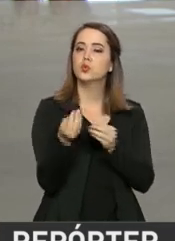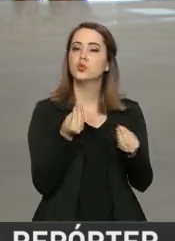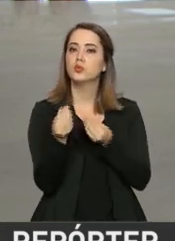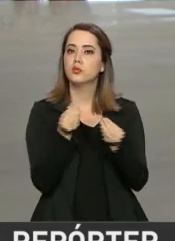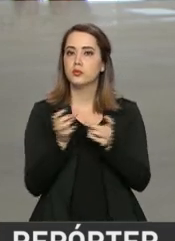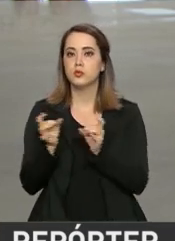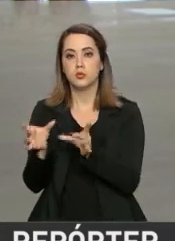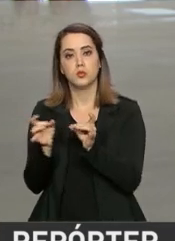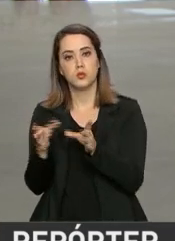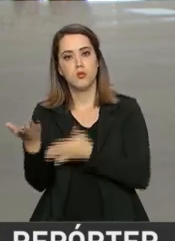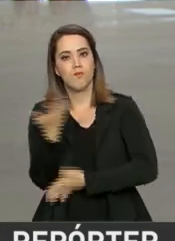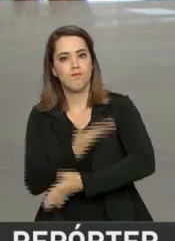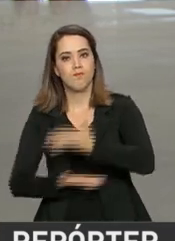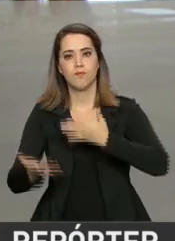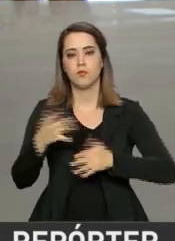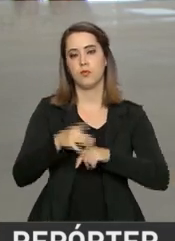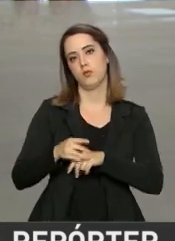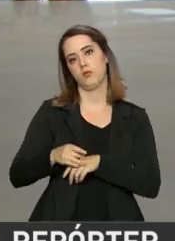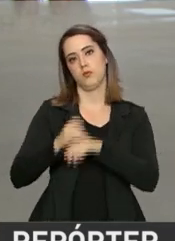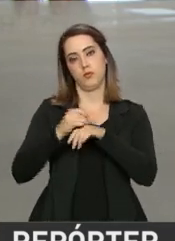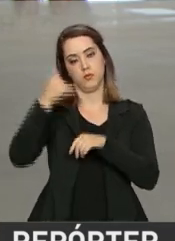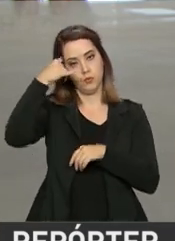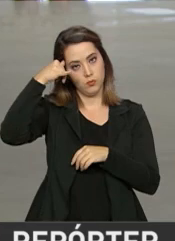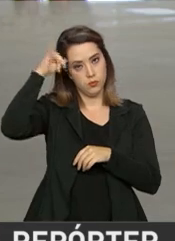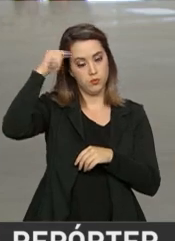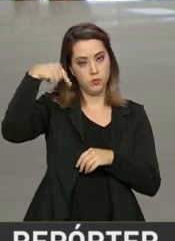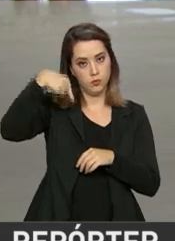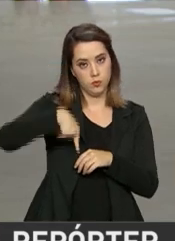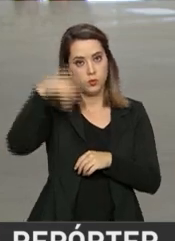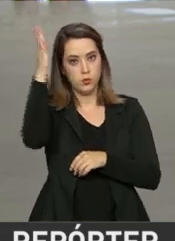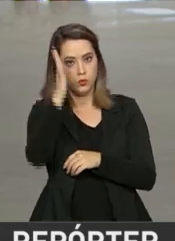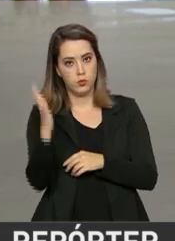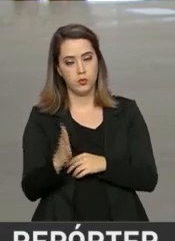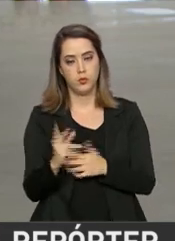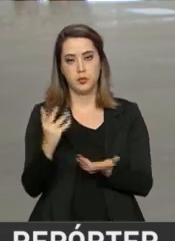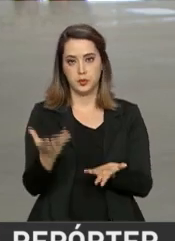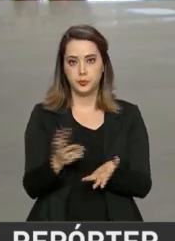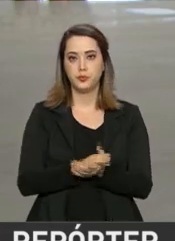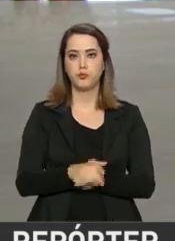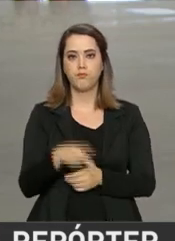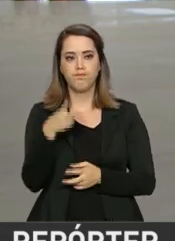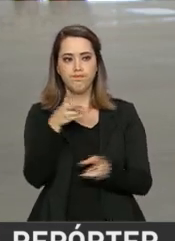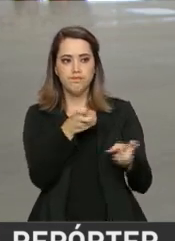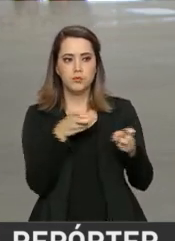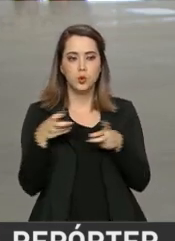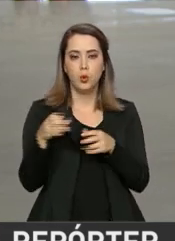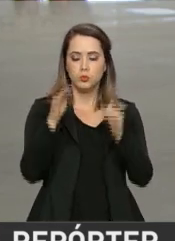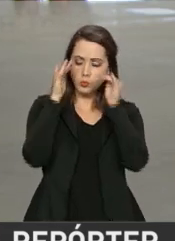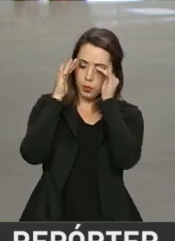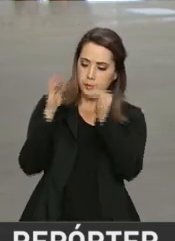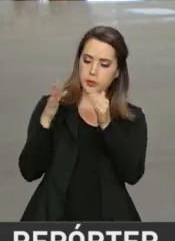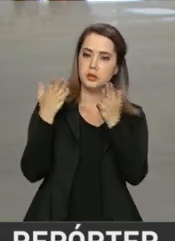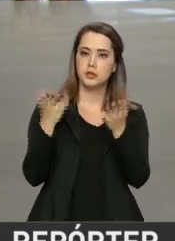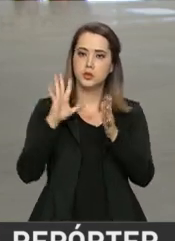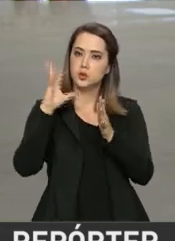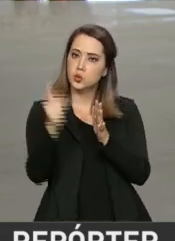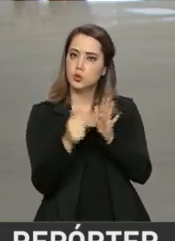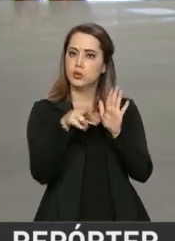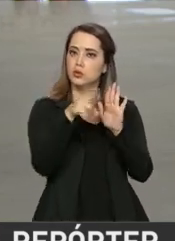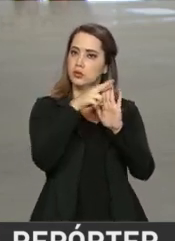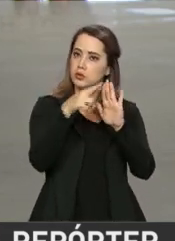e na produção da carne bovina e Natura brasileira observando-se e obedecendo as normas